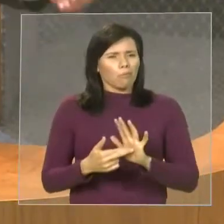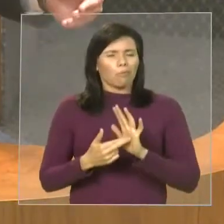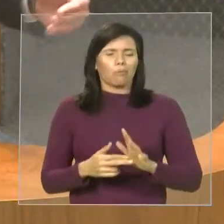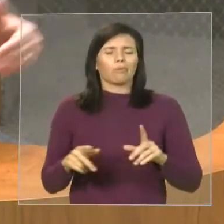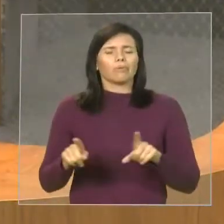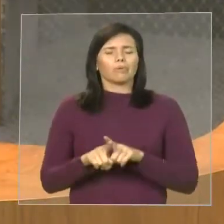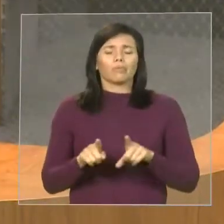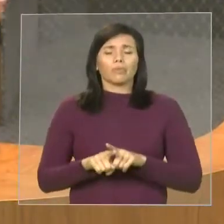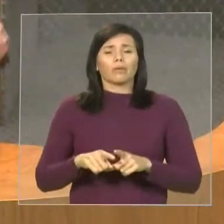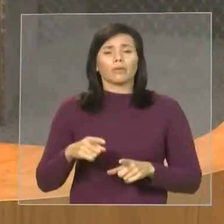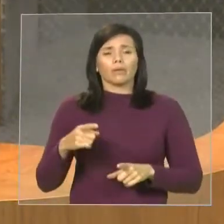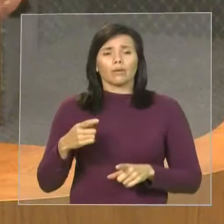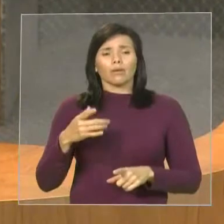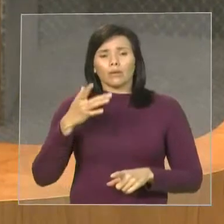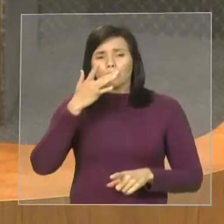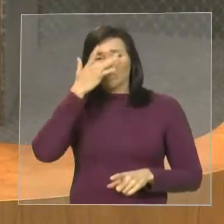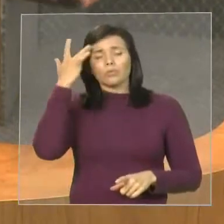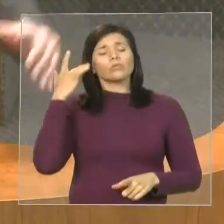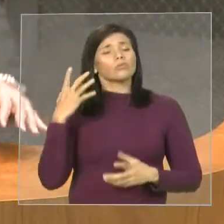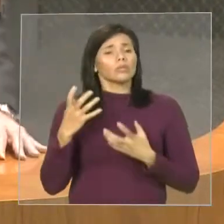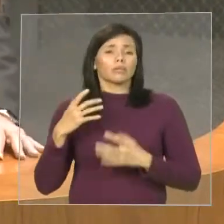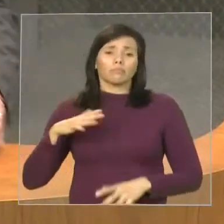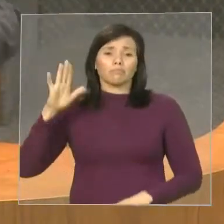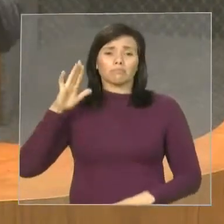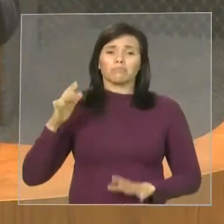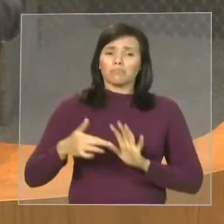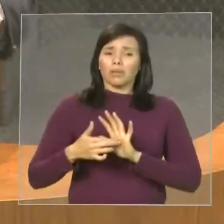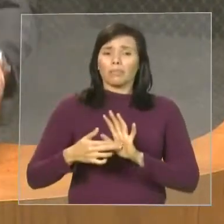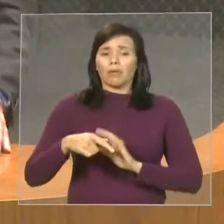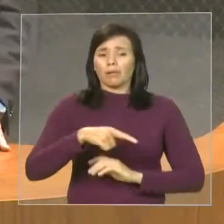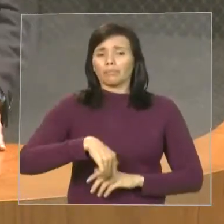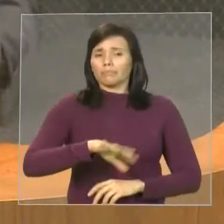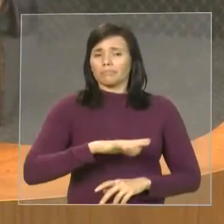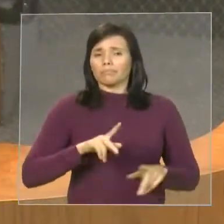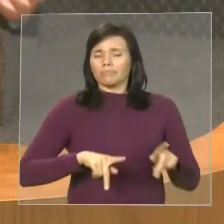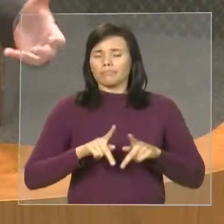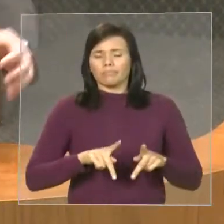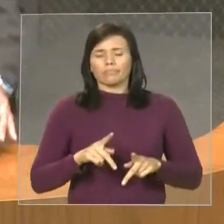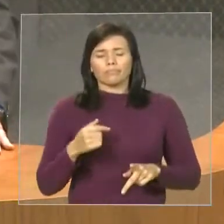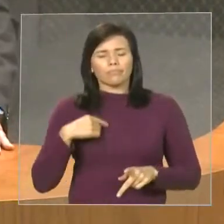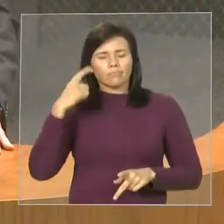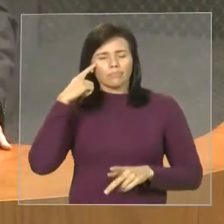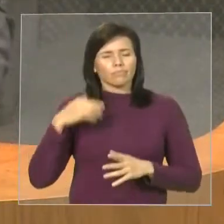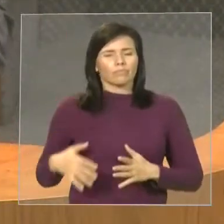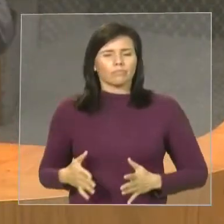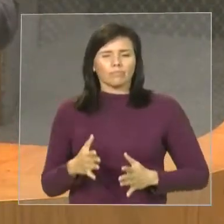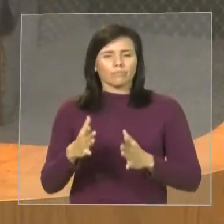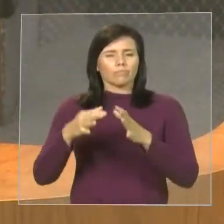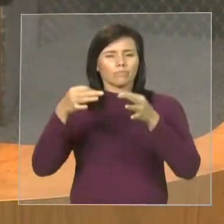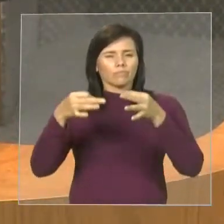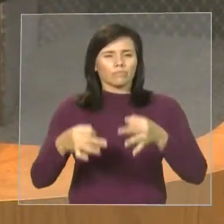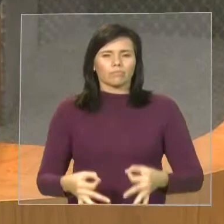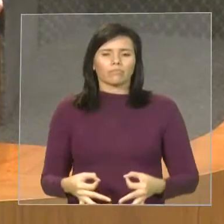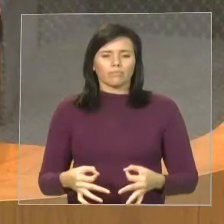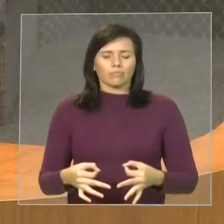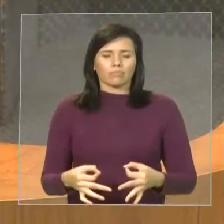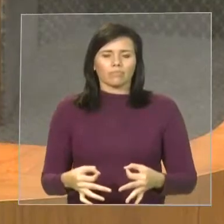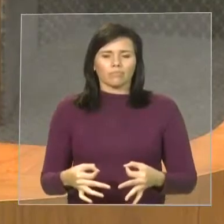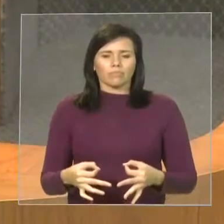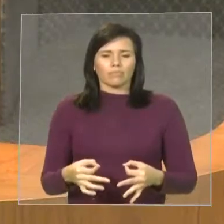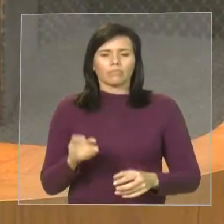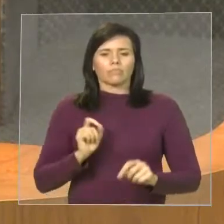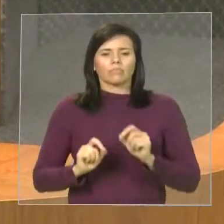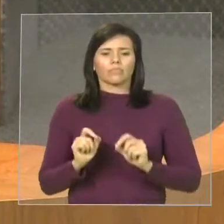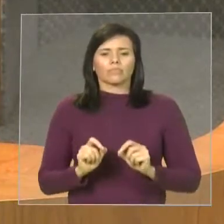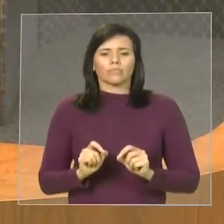seus representantes. Elas conheceriam muito mais os seus representantes. Então, o caminho para se evoluir, para ter uma representatividade maior,